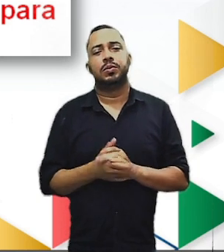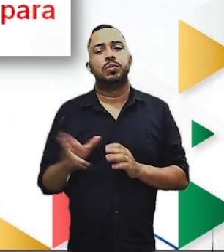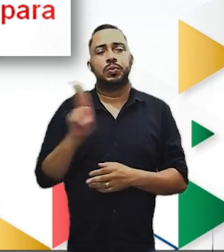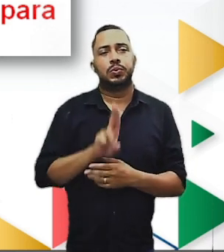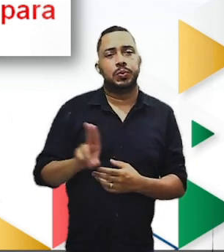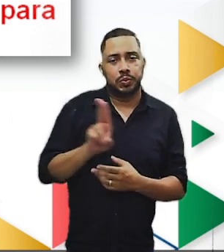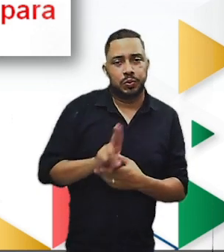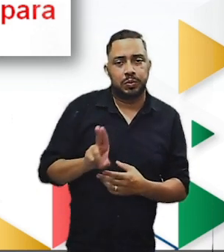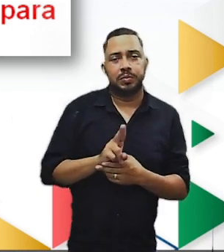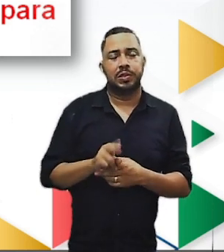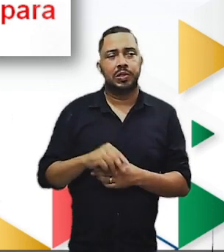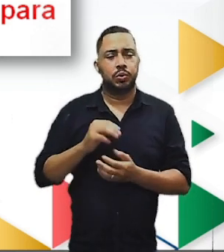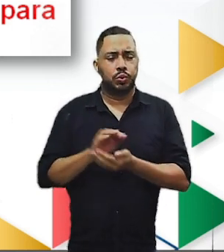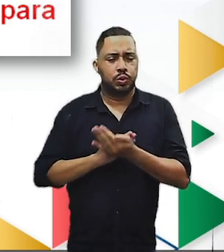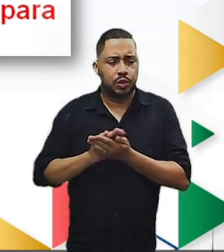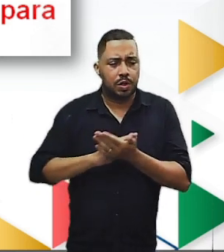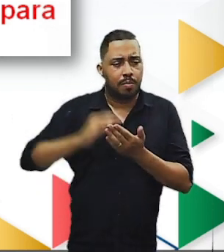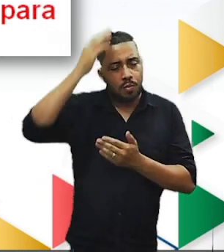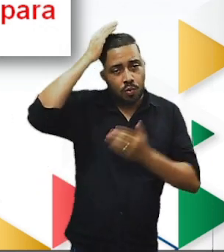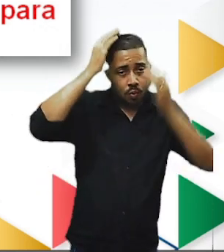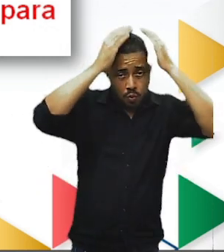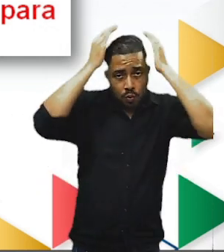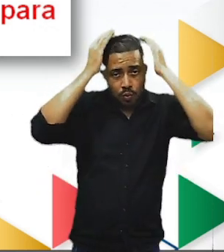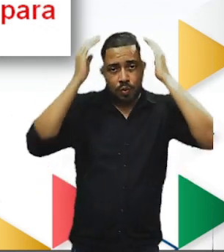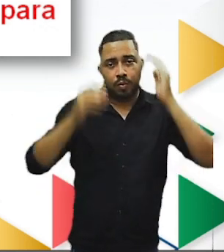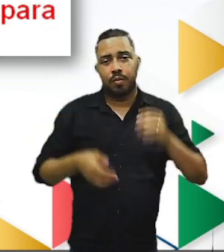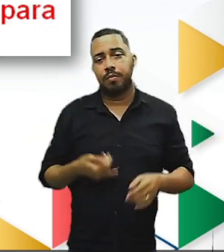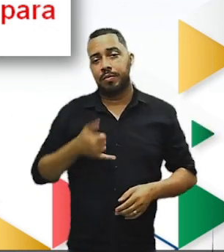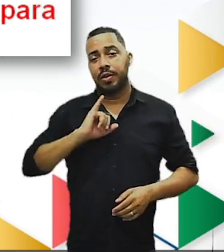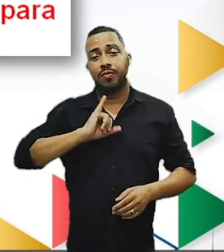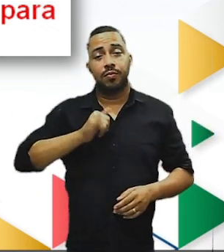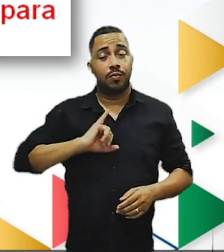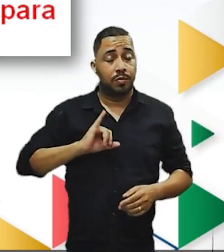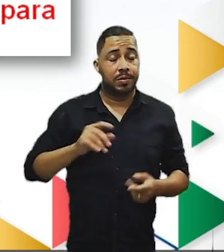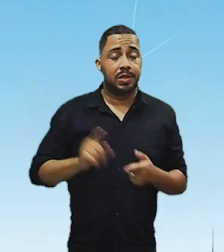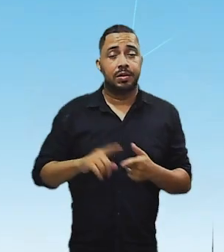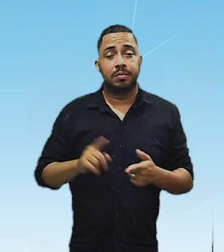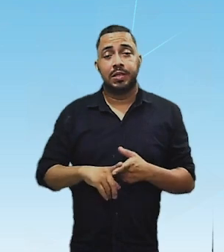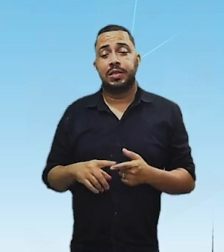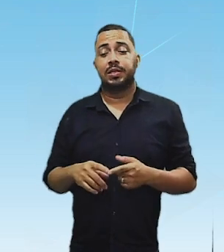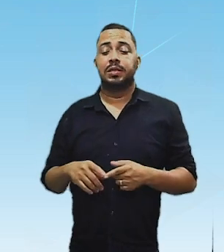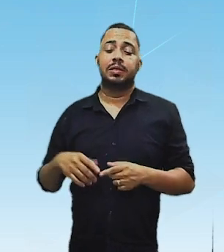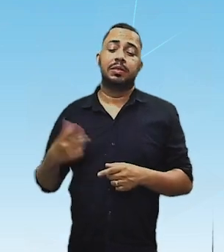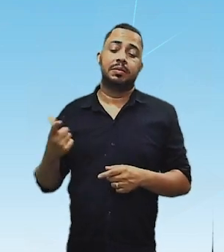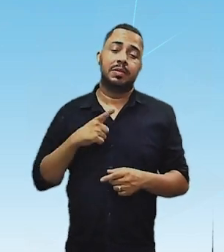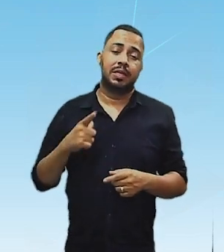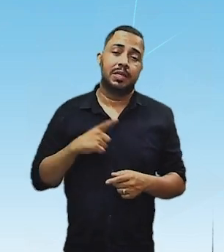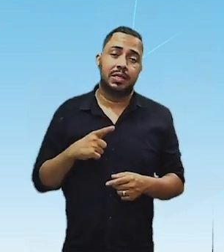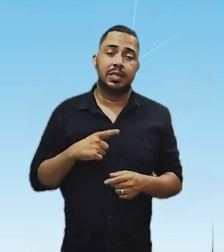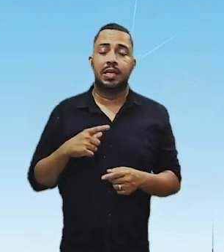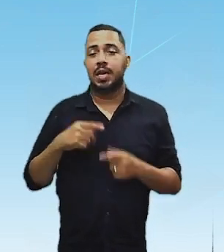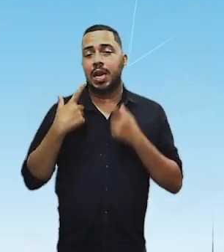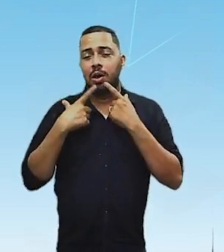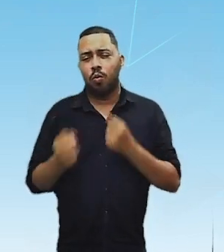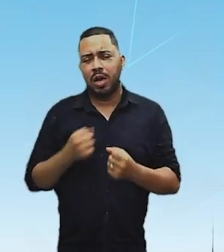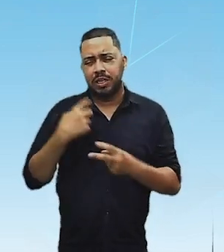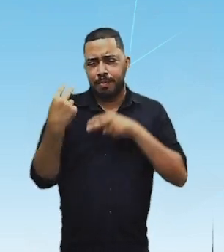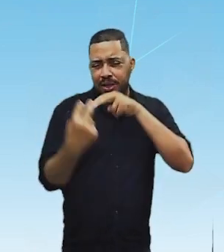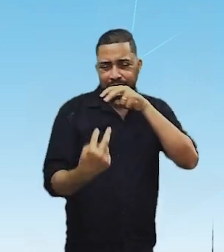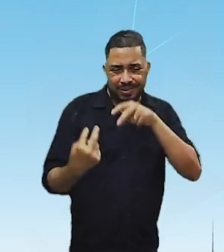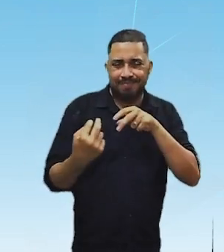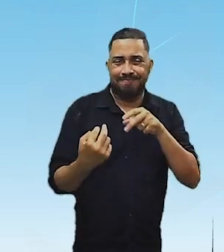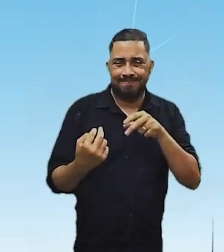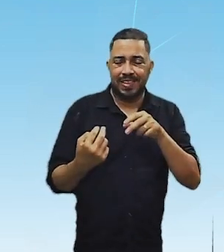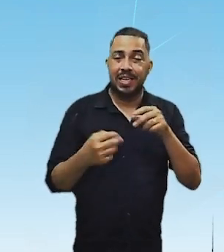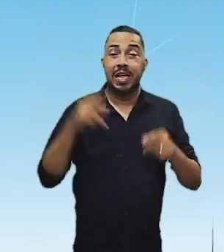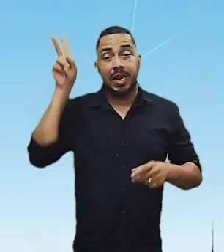um shampoo, um perfume. Então é persuasão, é a sedução pela linguagem. E lembrar